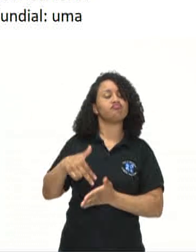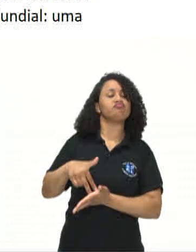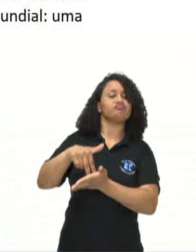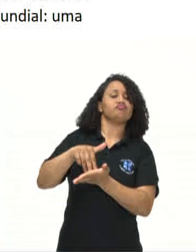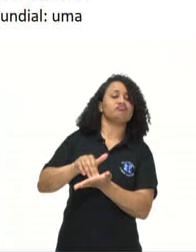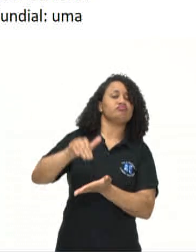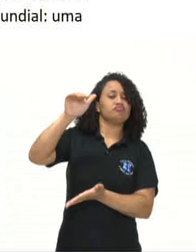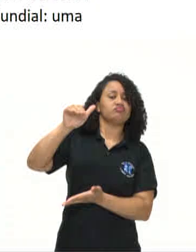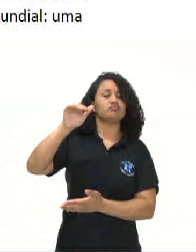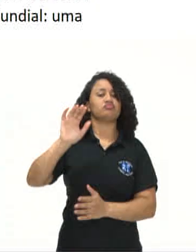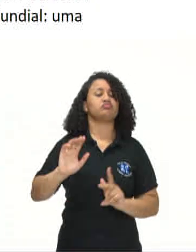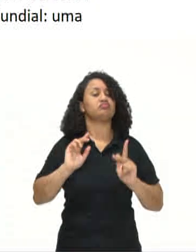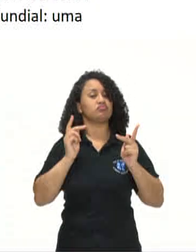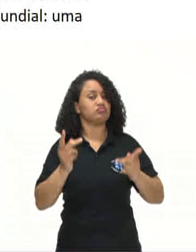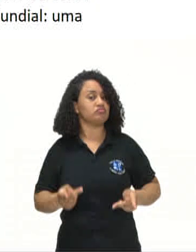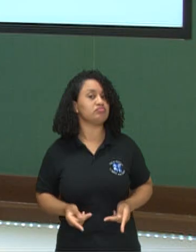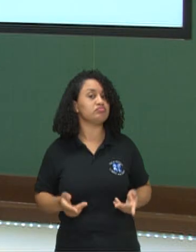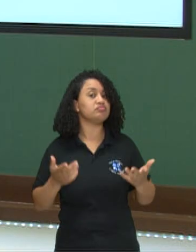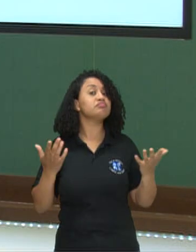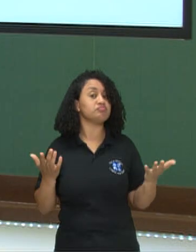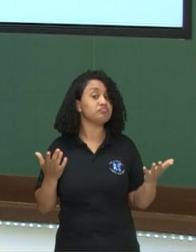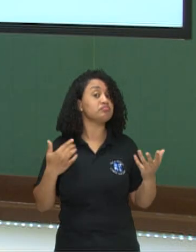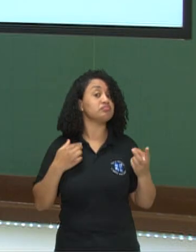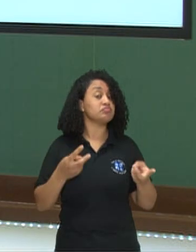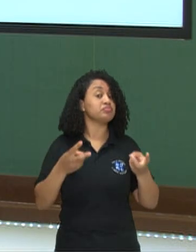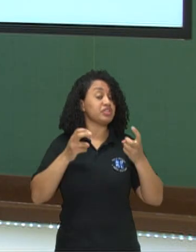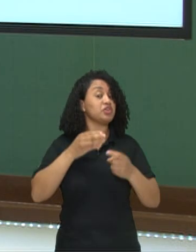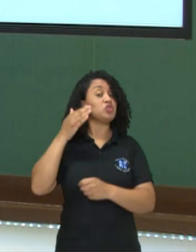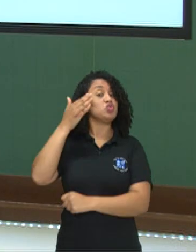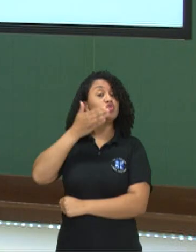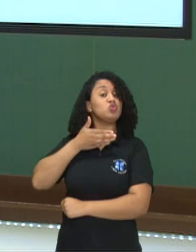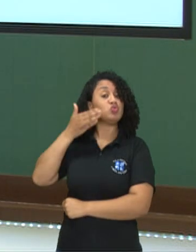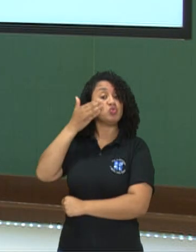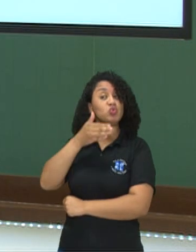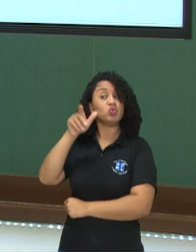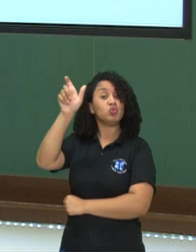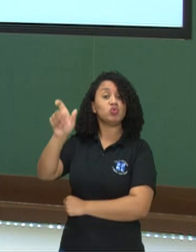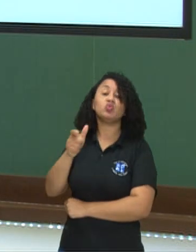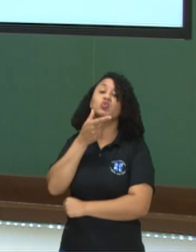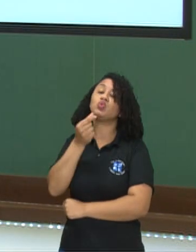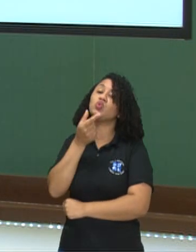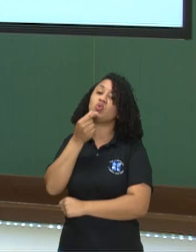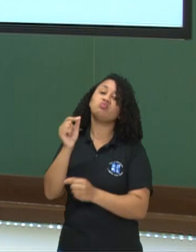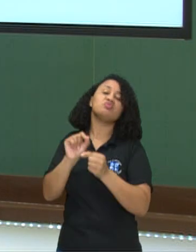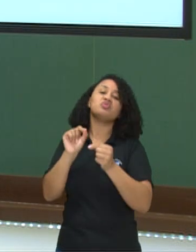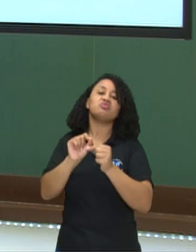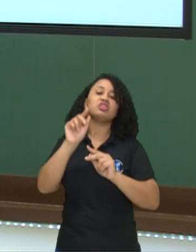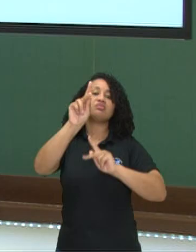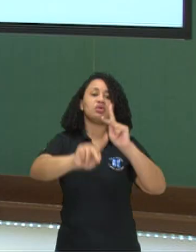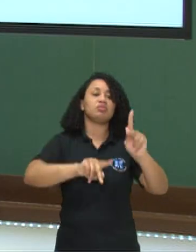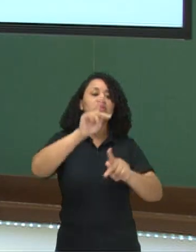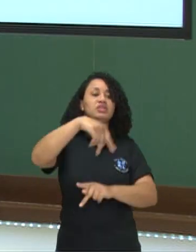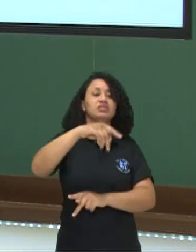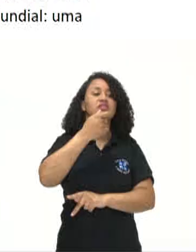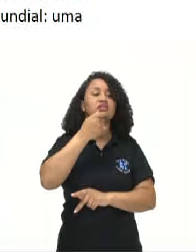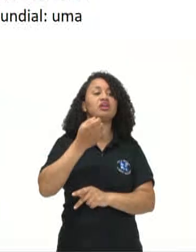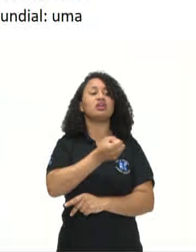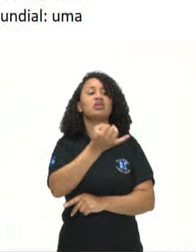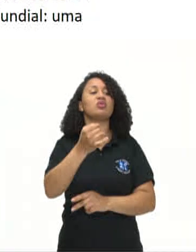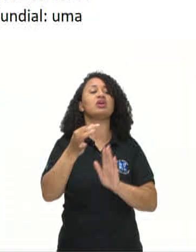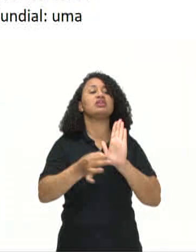estatura do homem. Então repare, esse é um dos discursos do Winston Churchill para a população inglesa. Quais